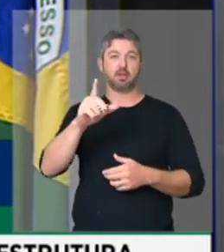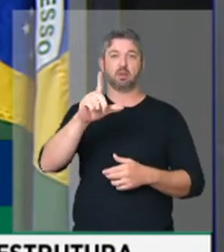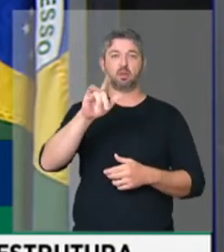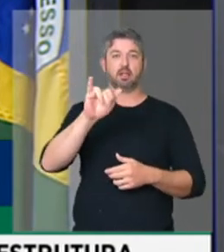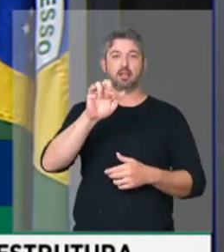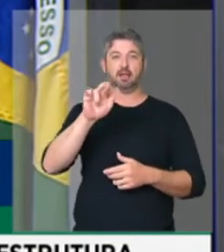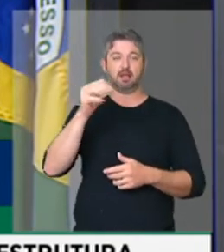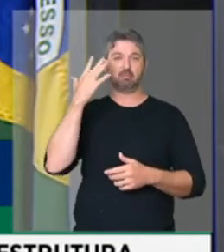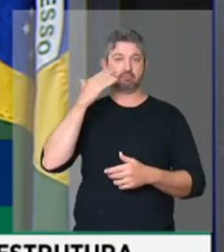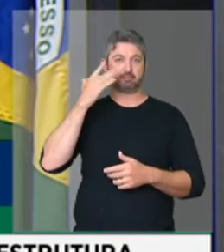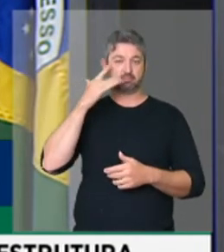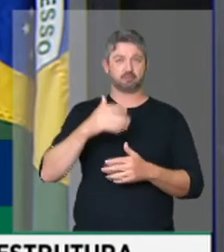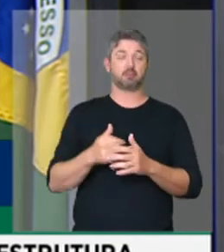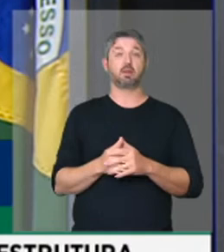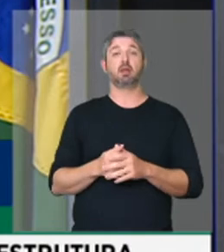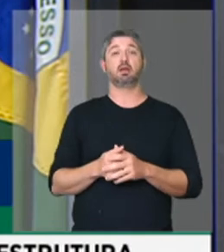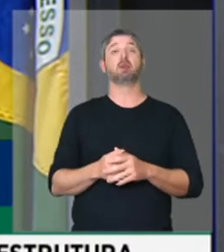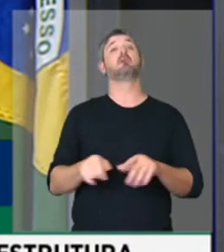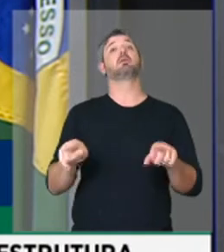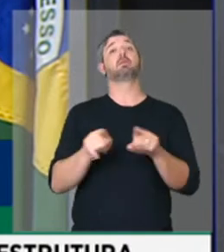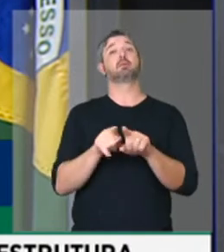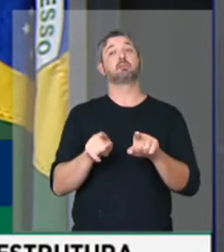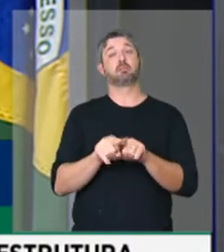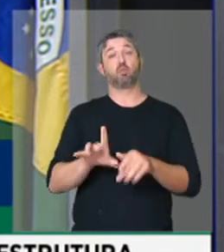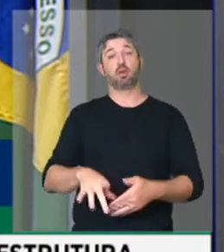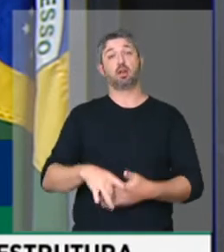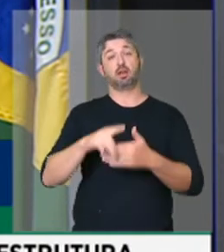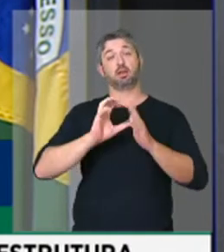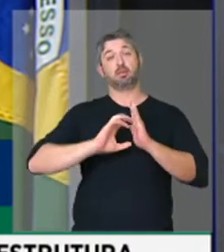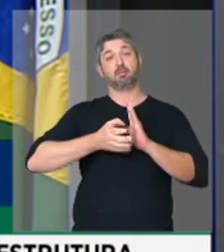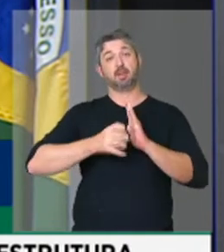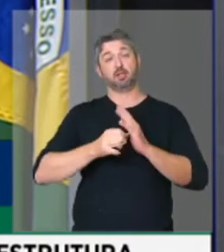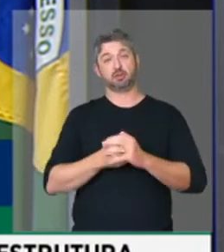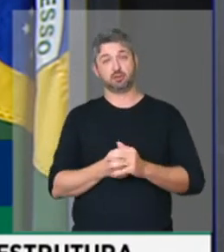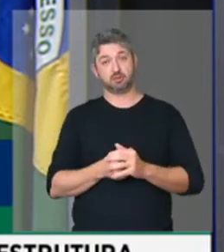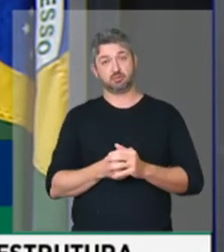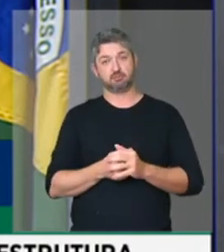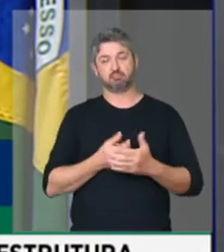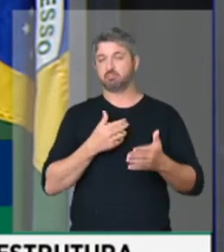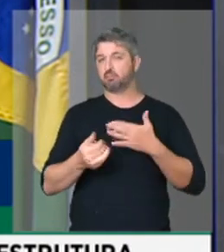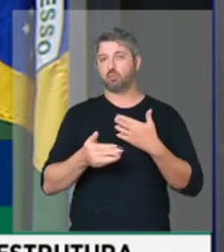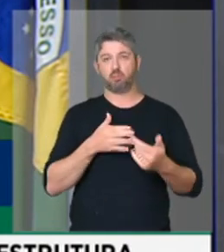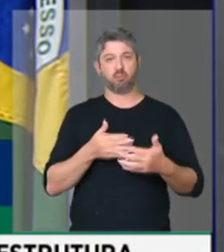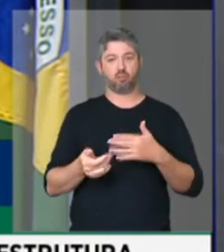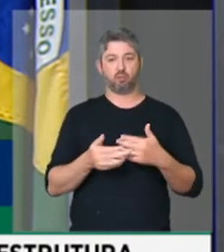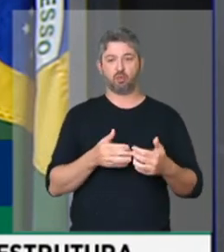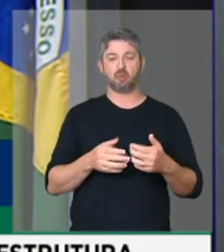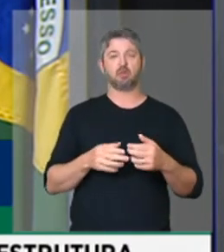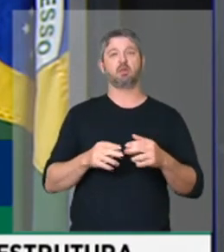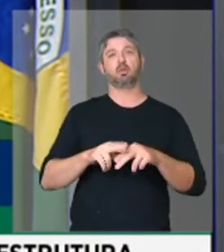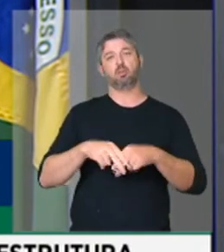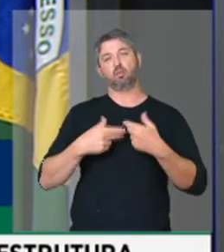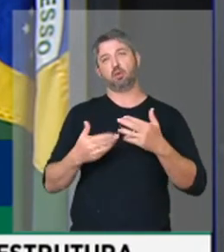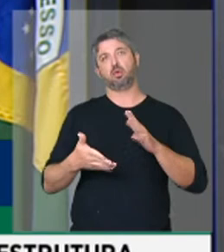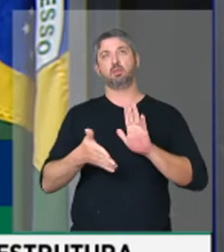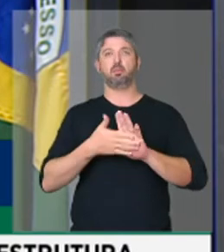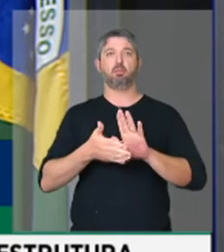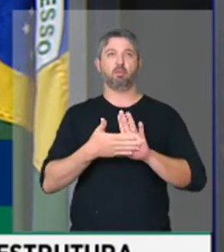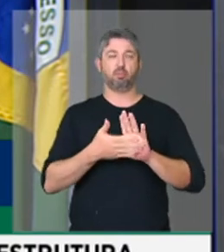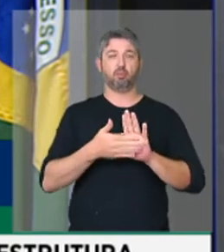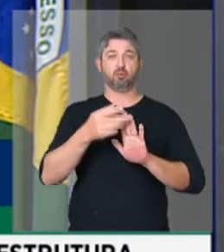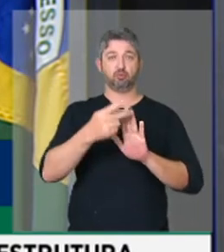nos apoiou, e aos líderes partidários, quer seja diante da propositura do